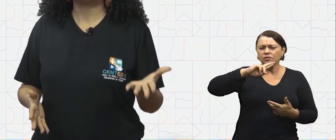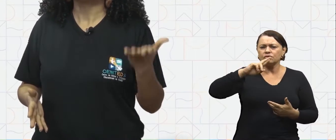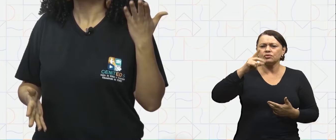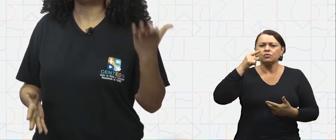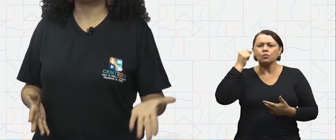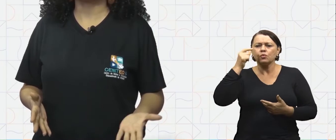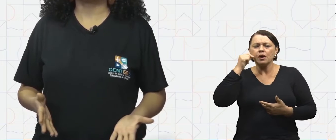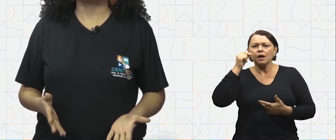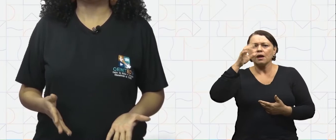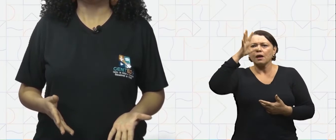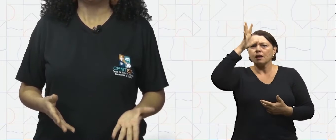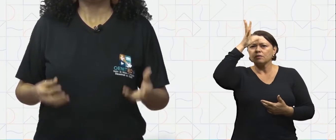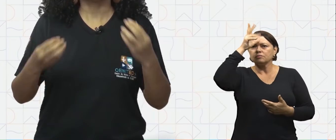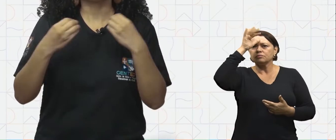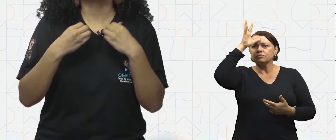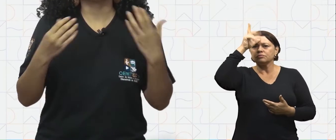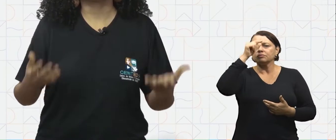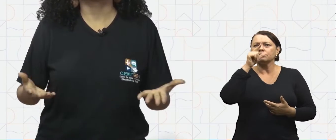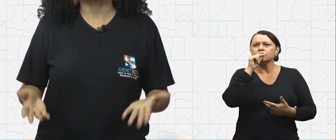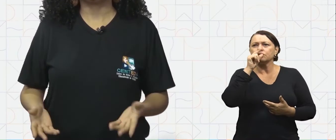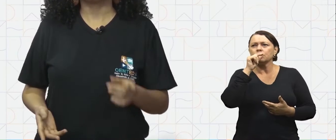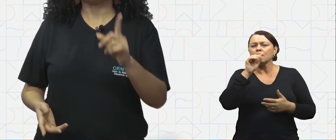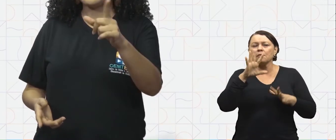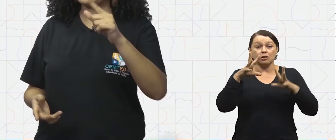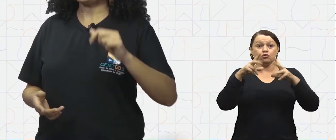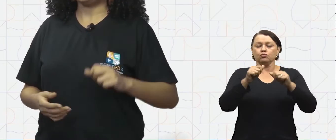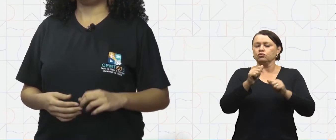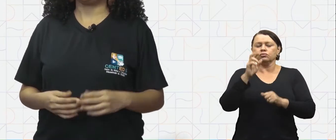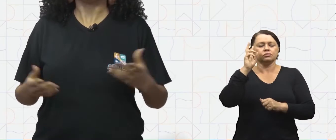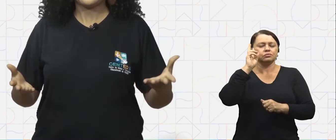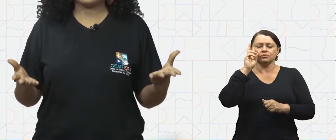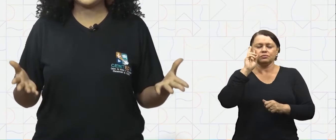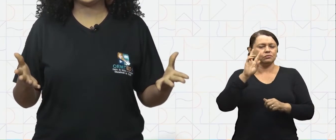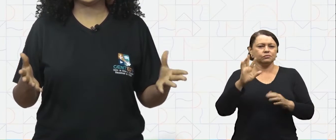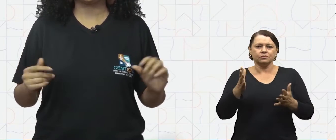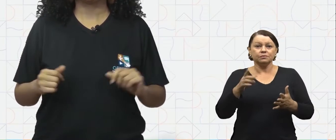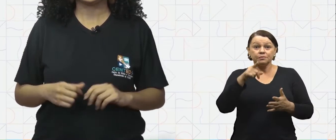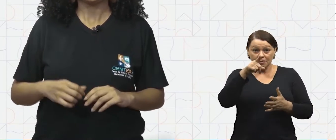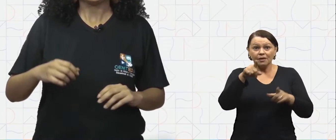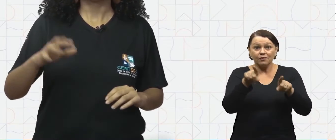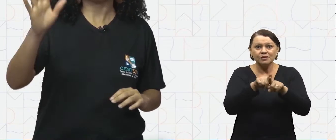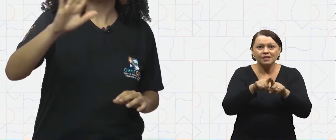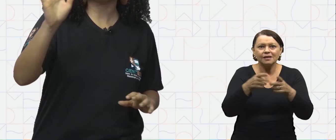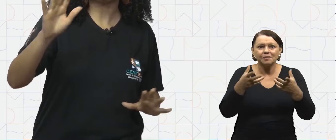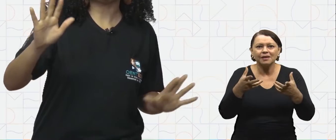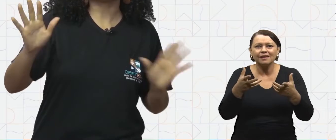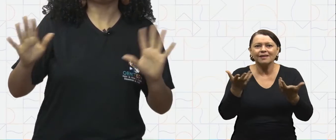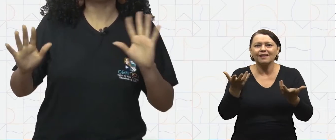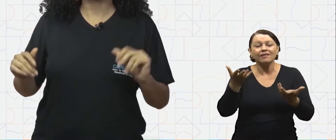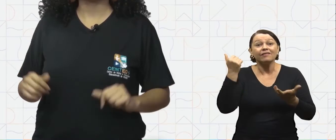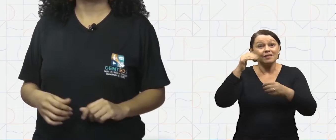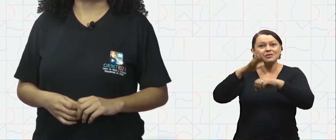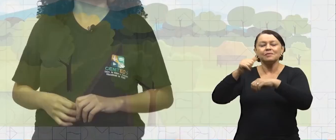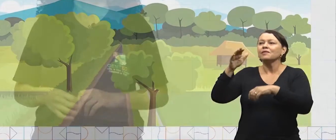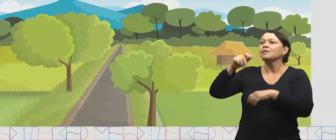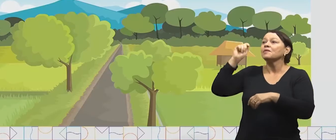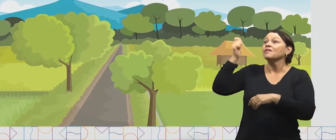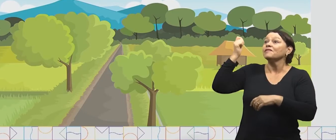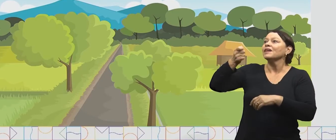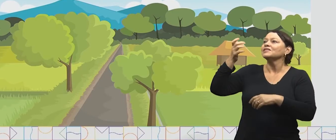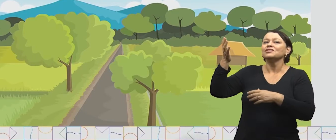galo, mas não de tudo. O meu querido estudante também quer lhe ver, não é mesmo? Fadinha,